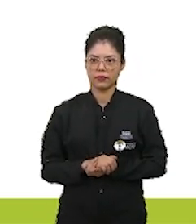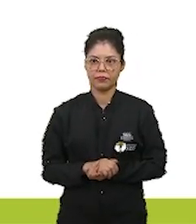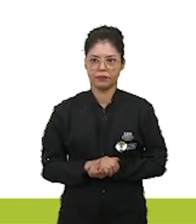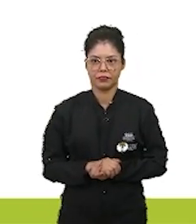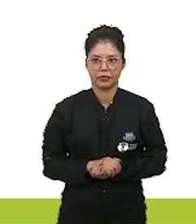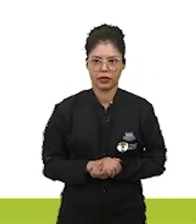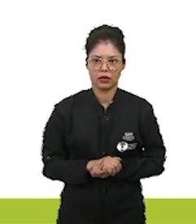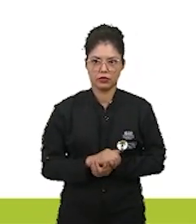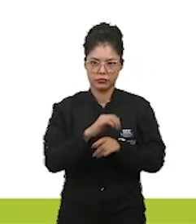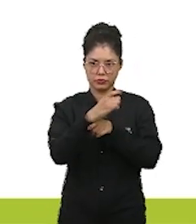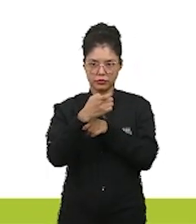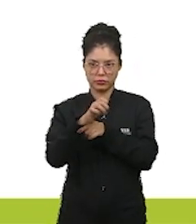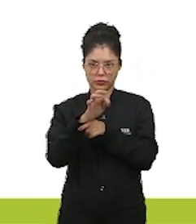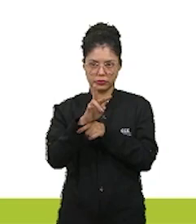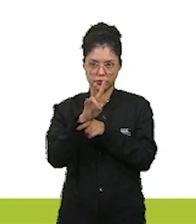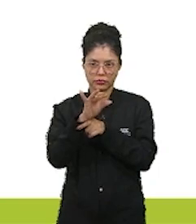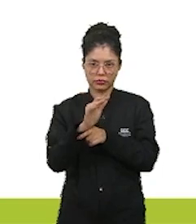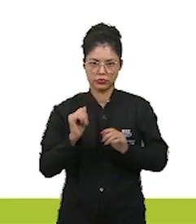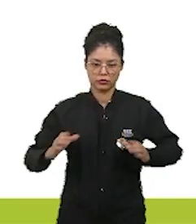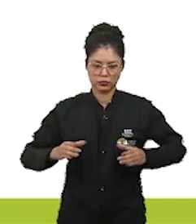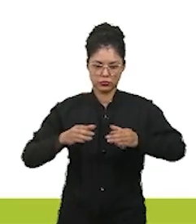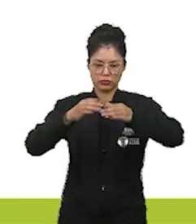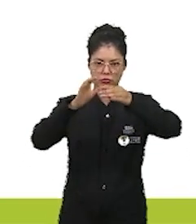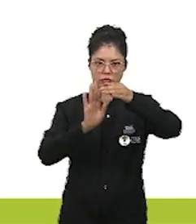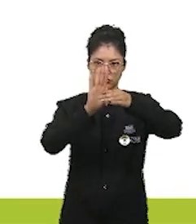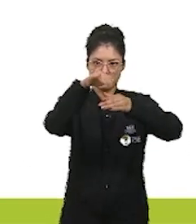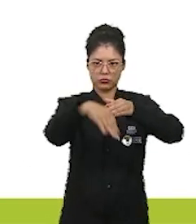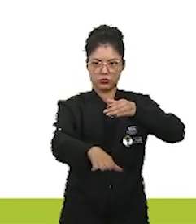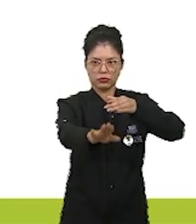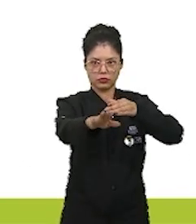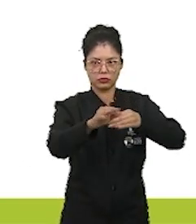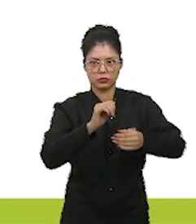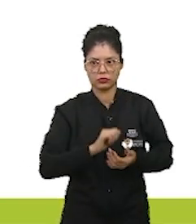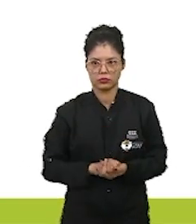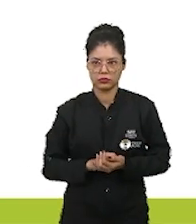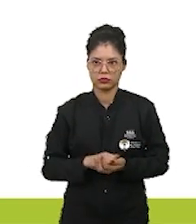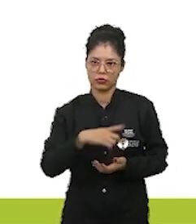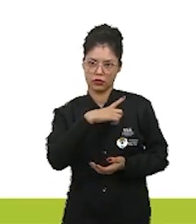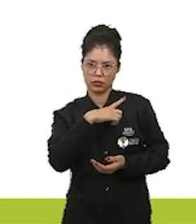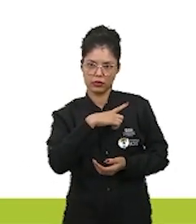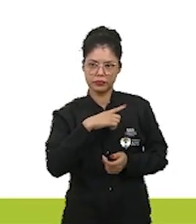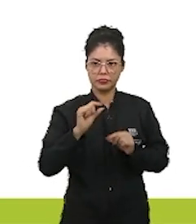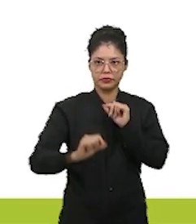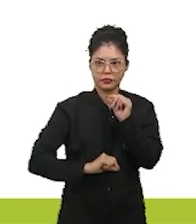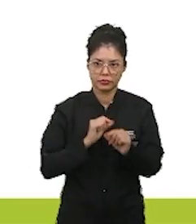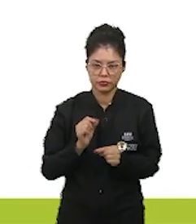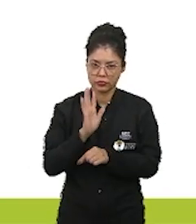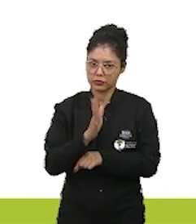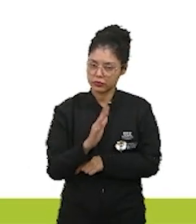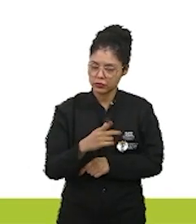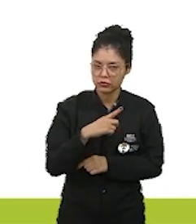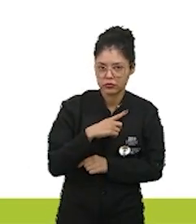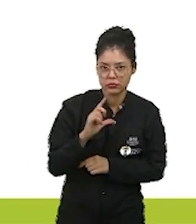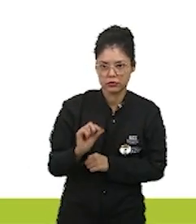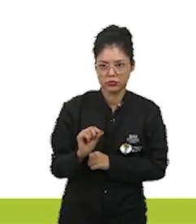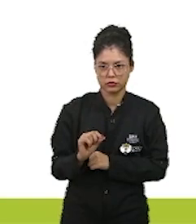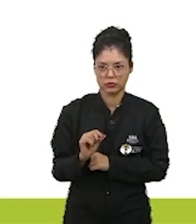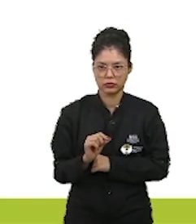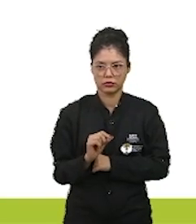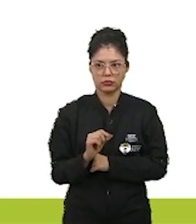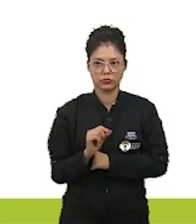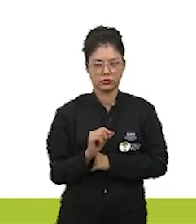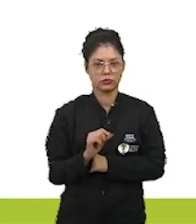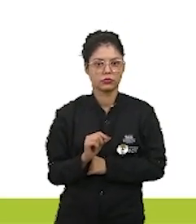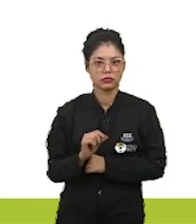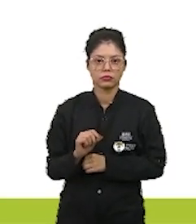magmáticas extrusivas, vulcânicas ou efusivas. E aqui extrusiva já dá a ideia, né, de que